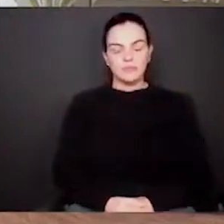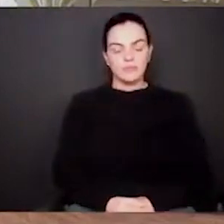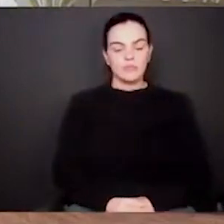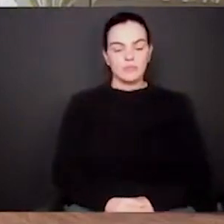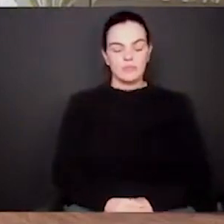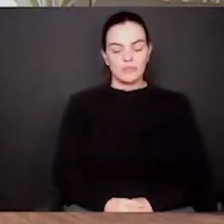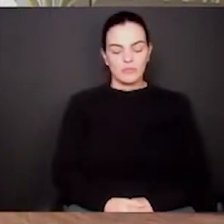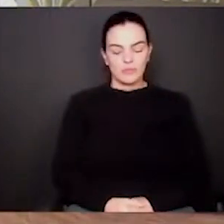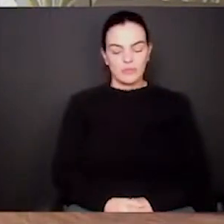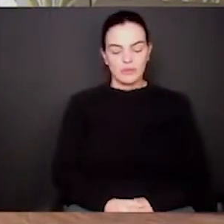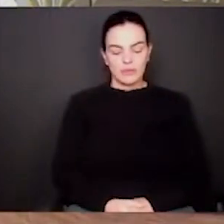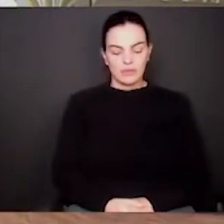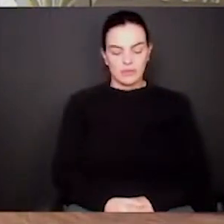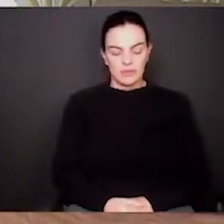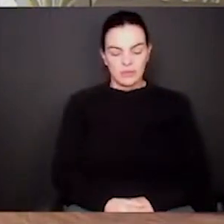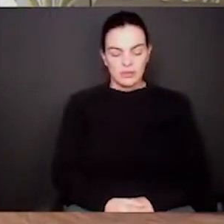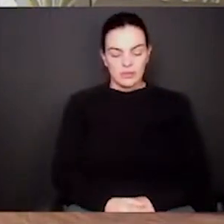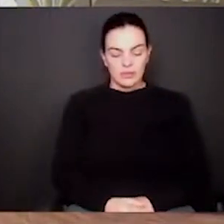pontos desse projeto de lei.